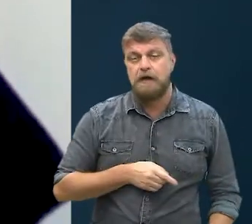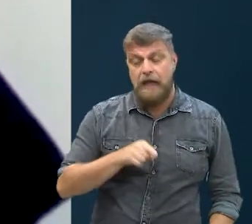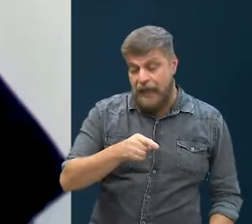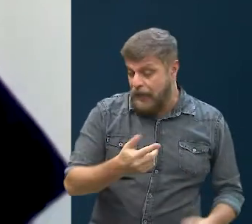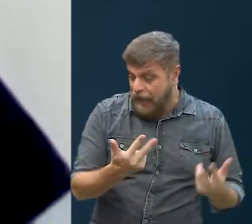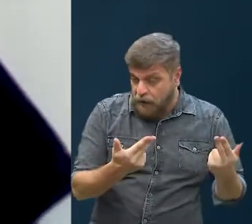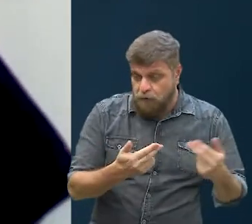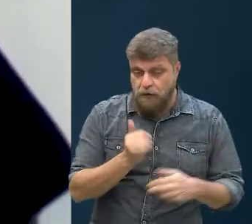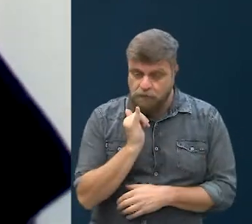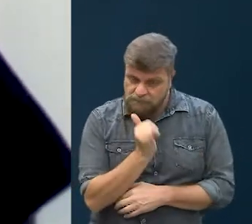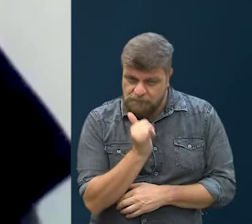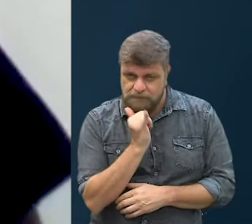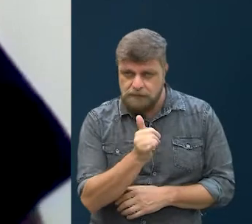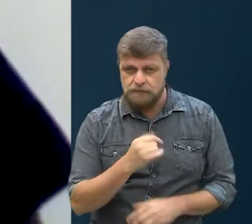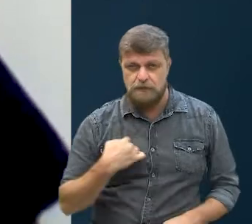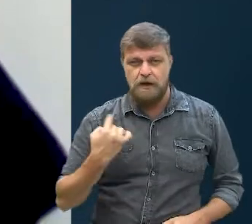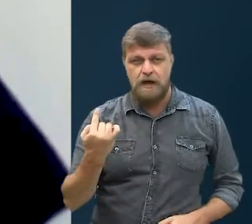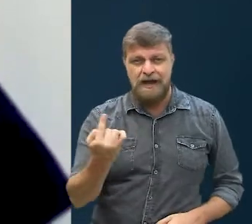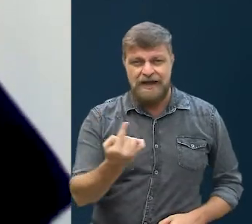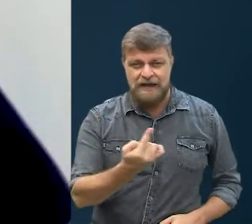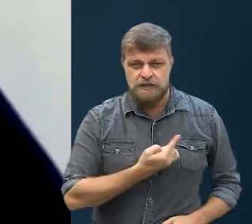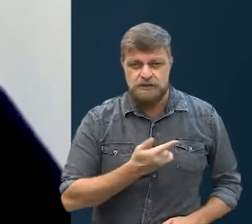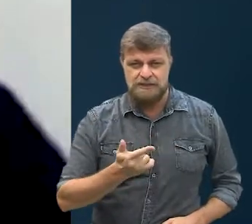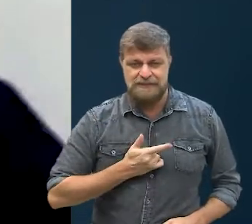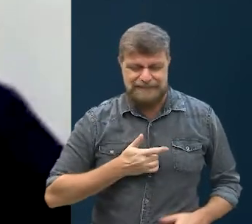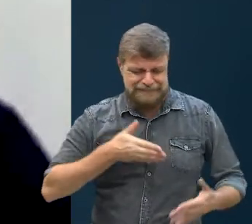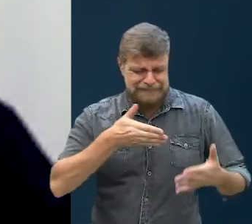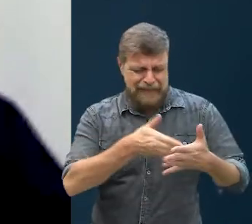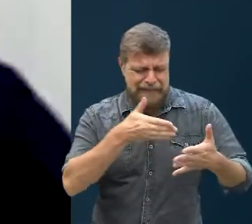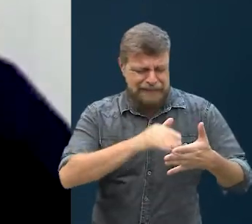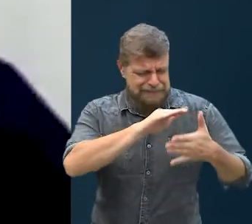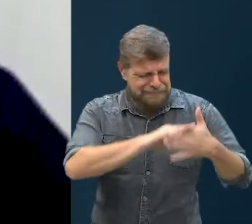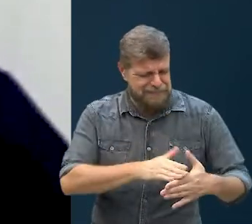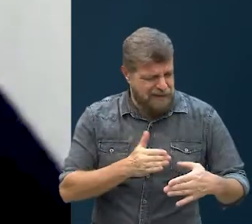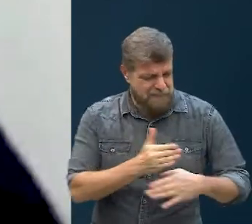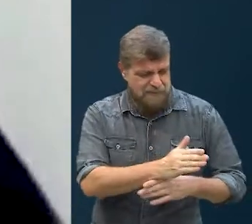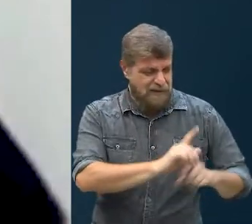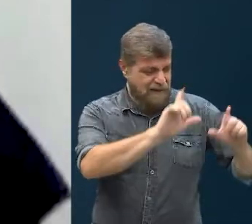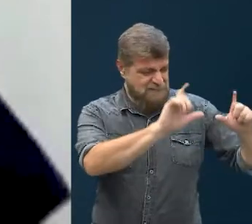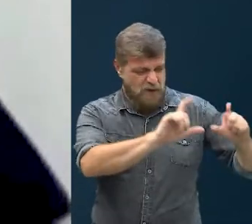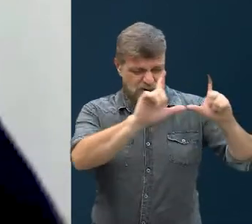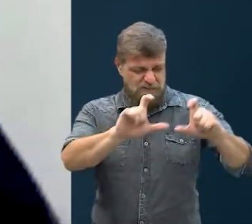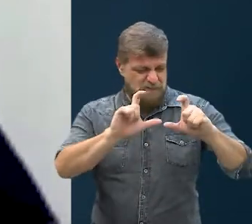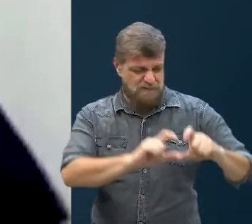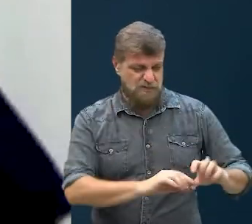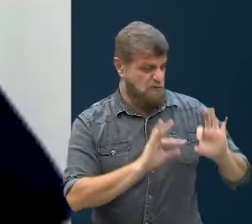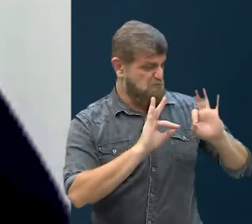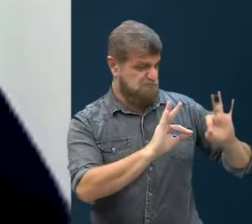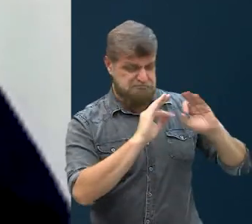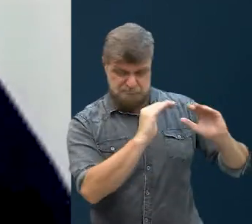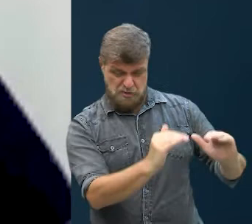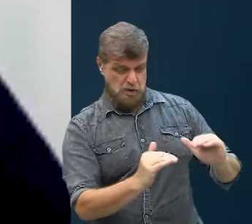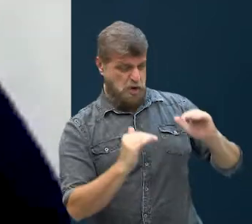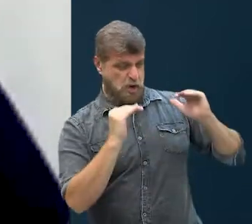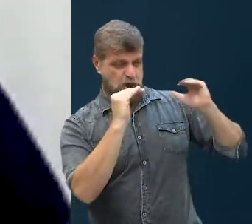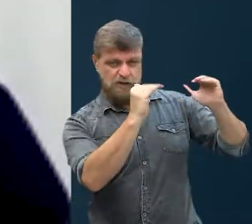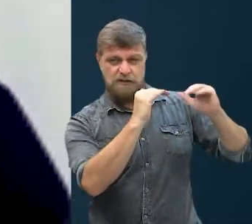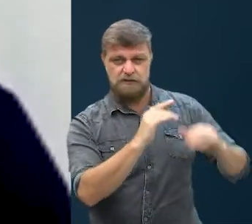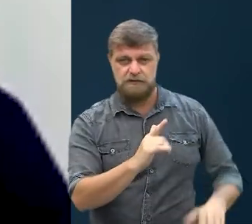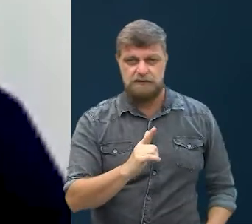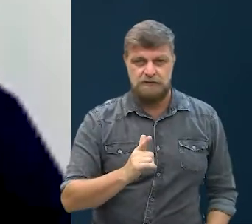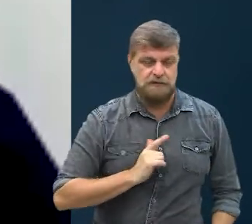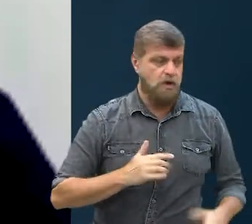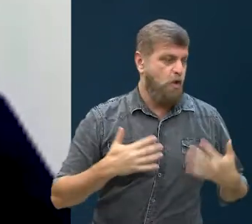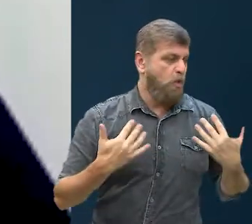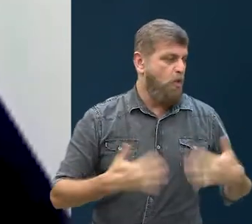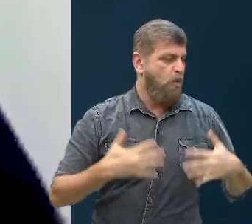você falou, né? A gente acaba rompendo aquela barreira de aquelas fotos super chegam a